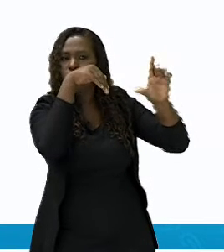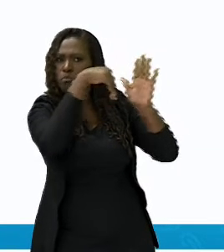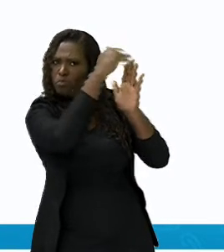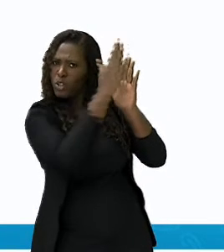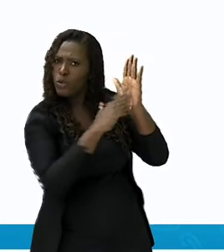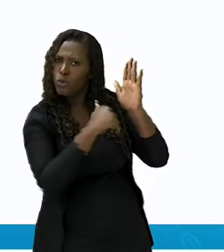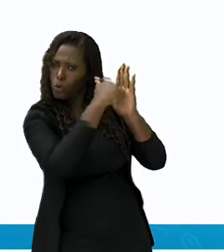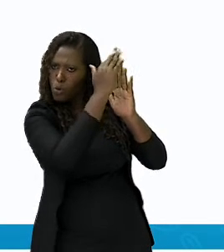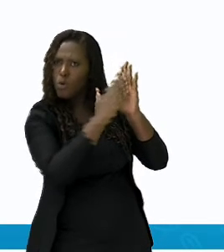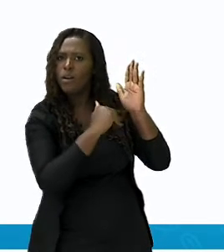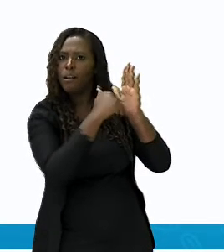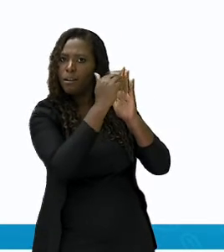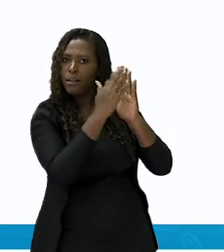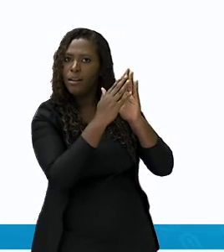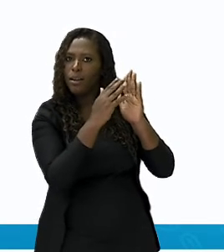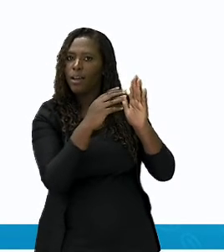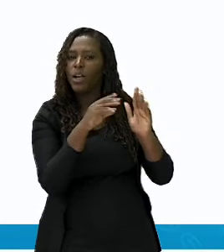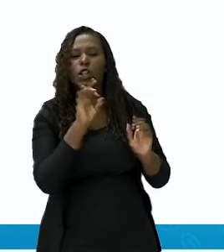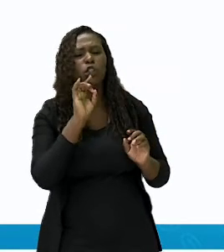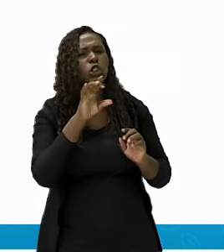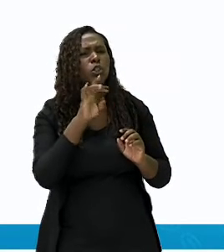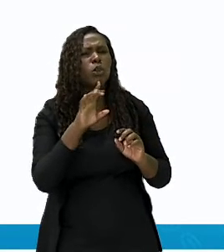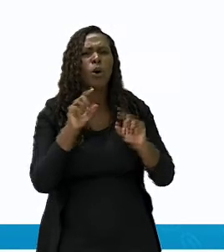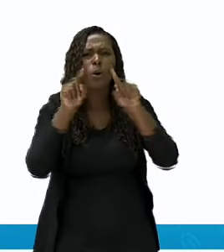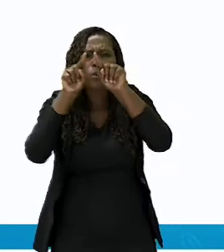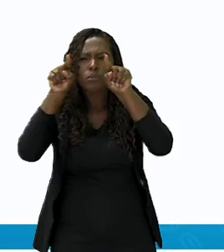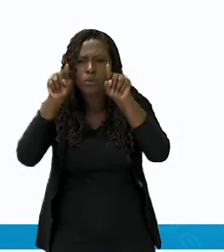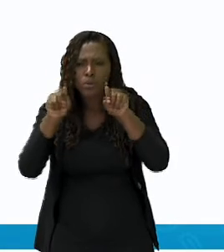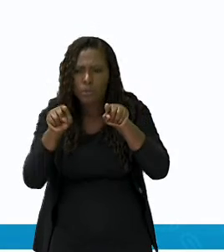Matisse, julgando uma pintura de Braque, disse